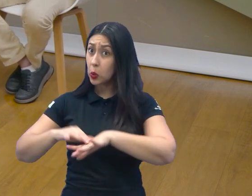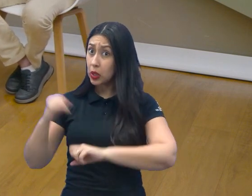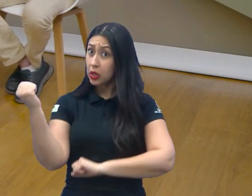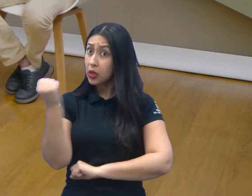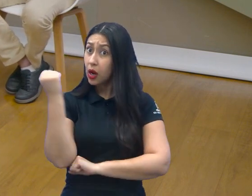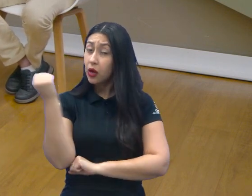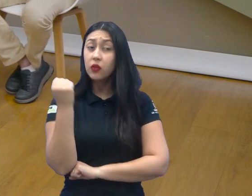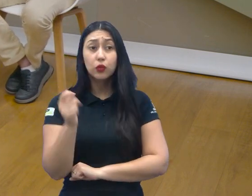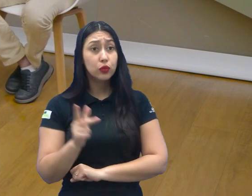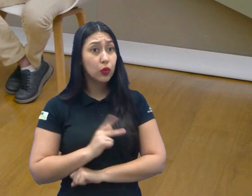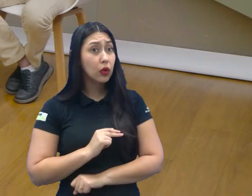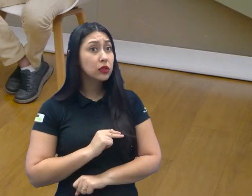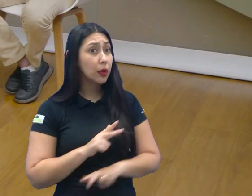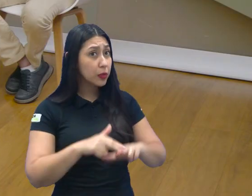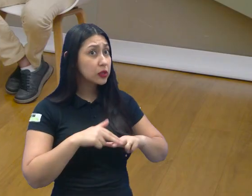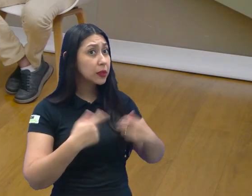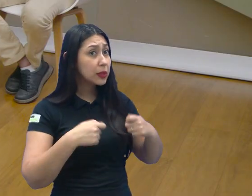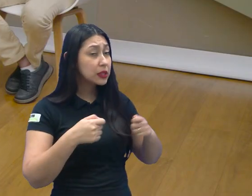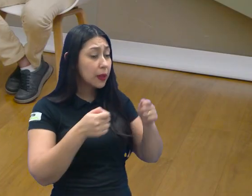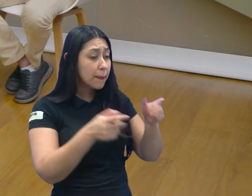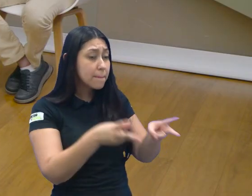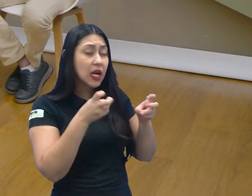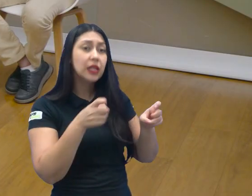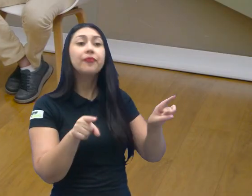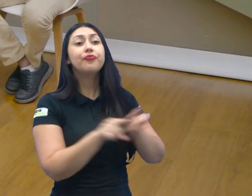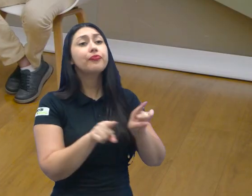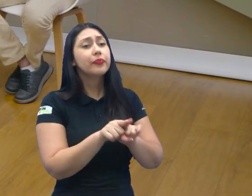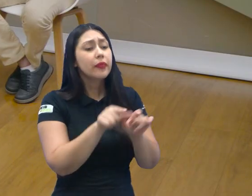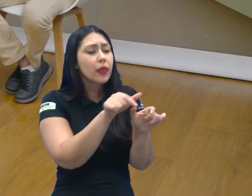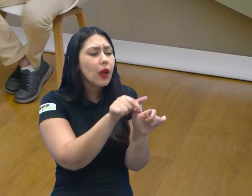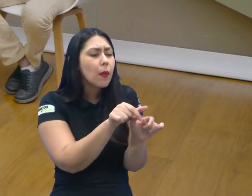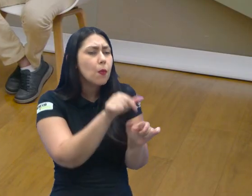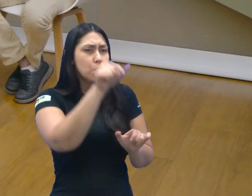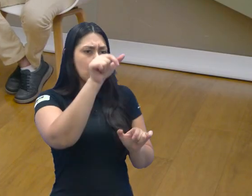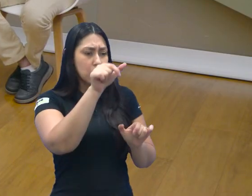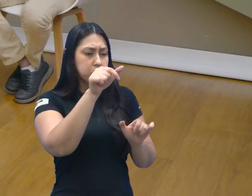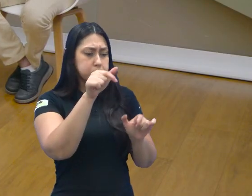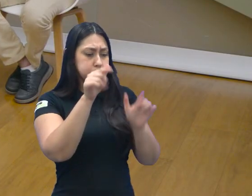ficar atenta, né? E a postura? A postura influencia? Porque às vezes eu já